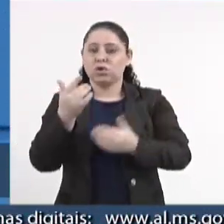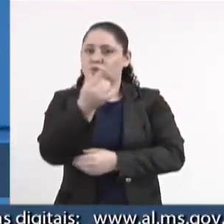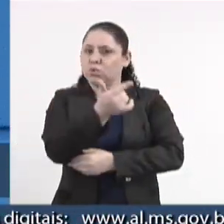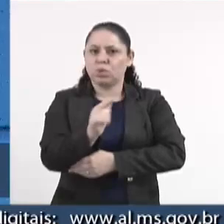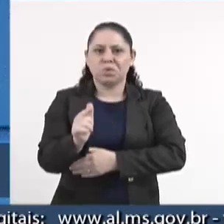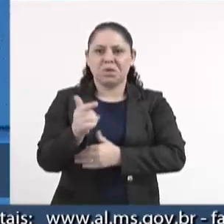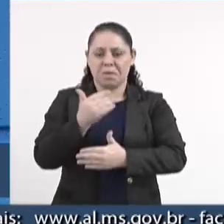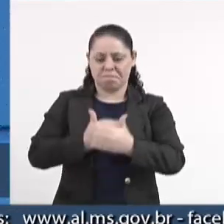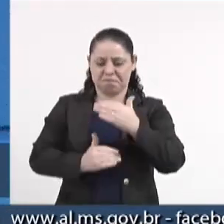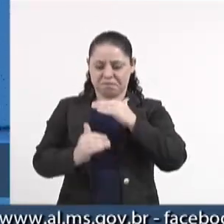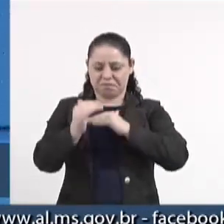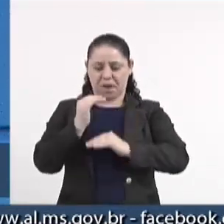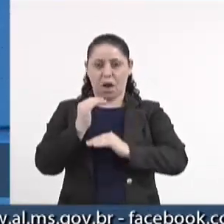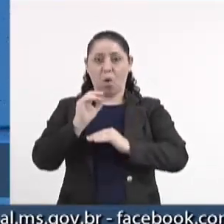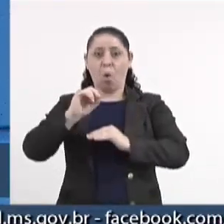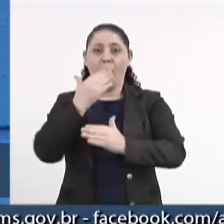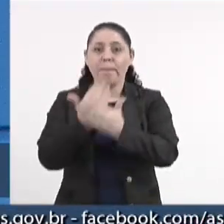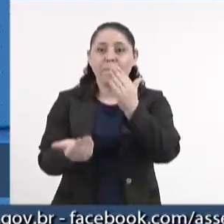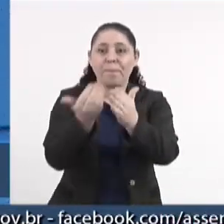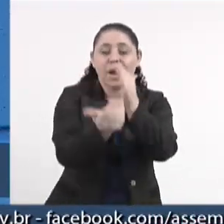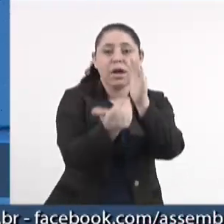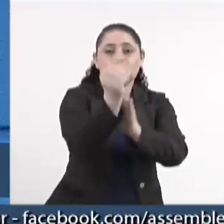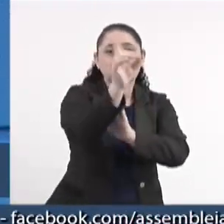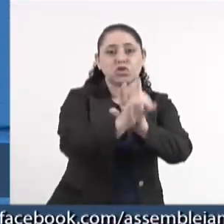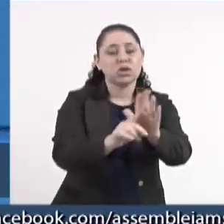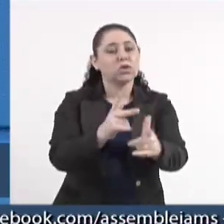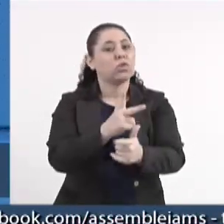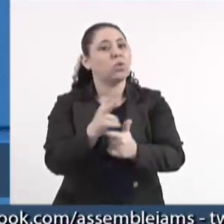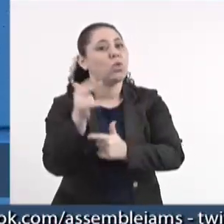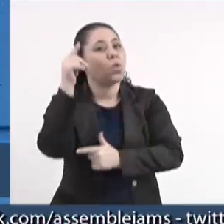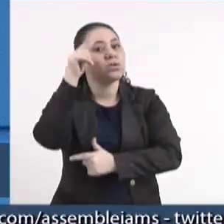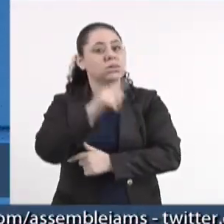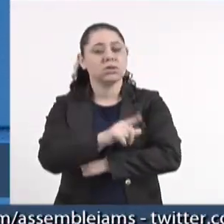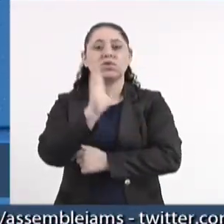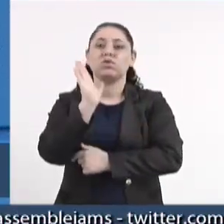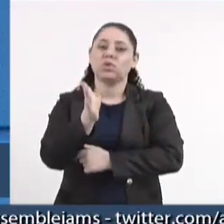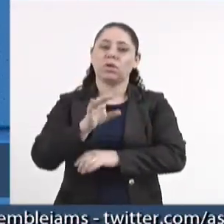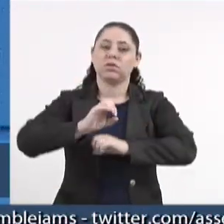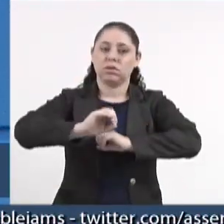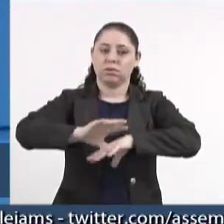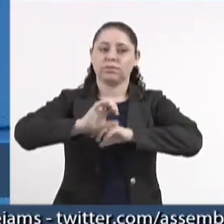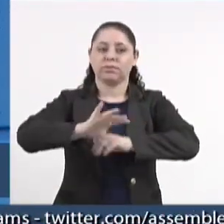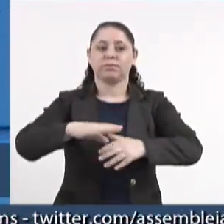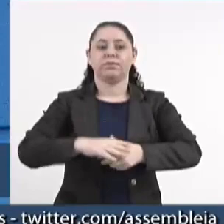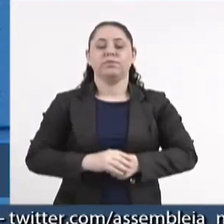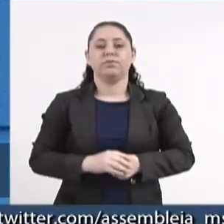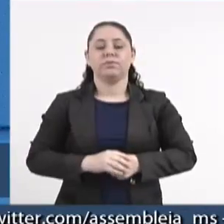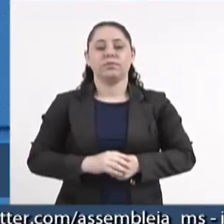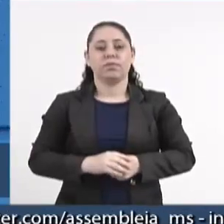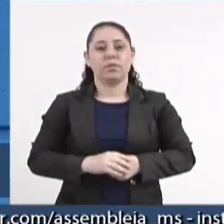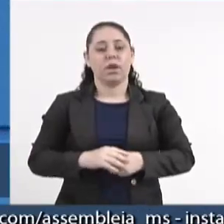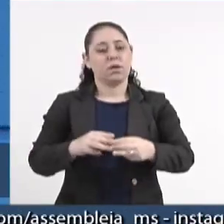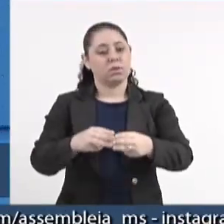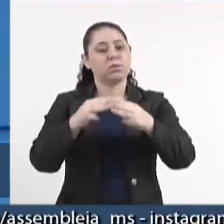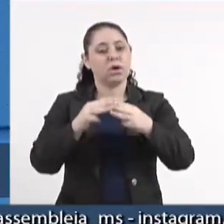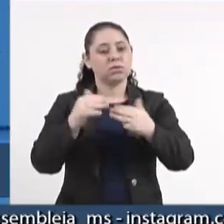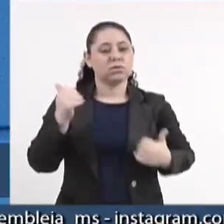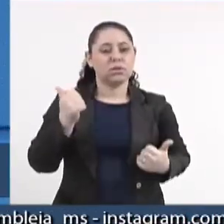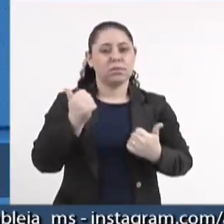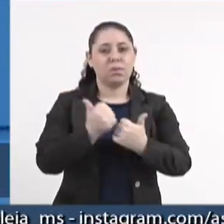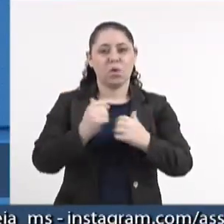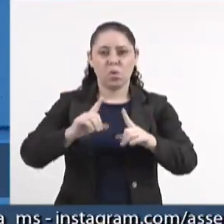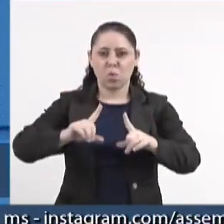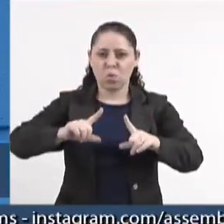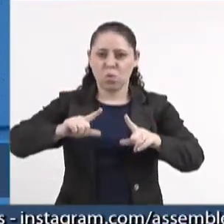haja retrocesso ou perdas de direitos já conquistados no campo da educação. Essa é uma moção de apoio à